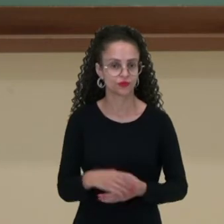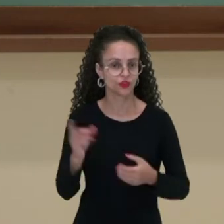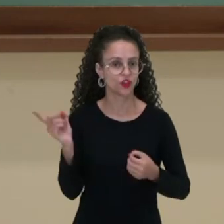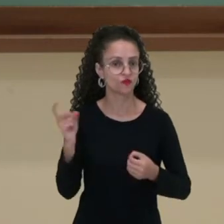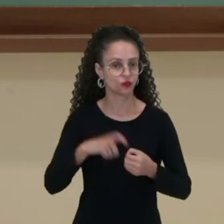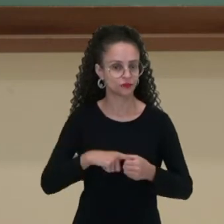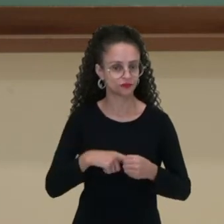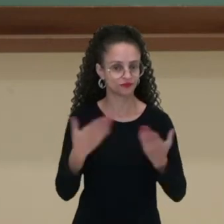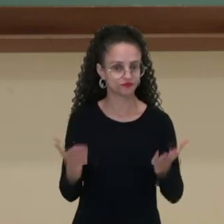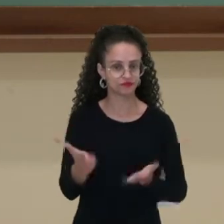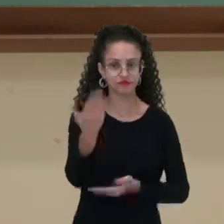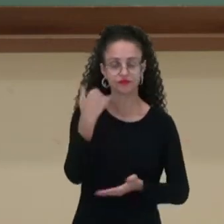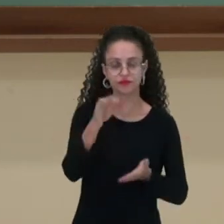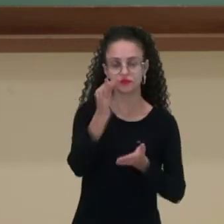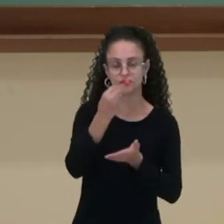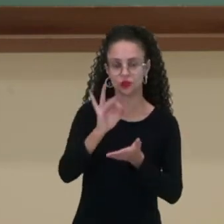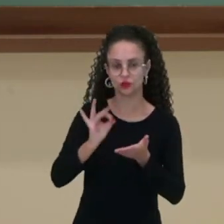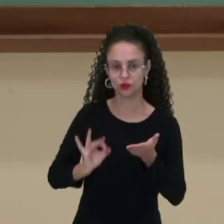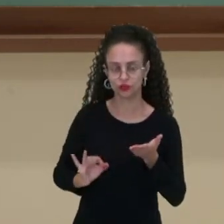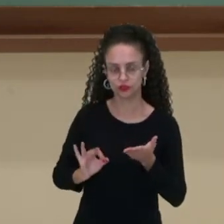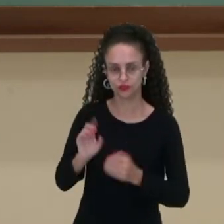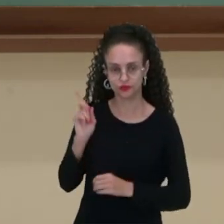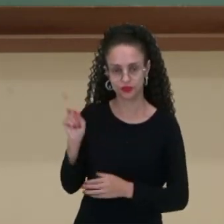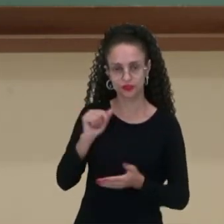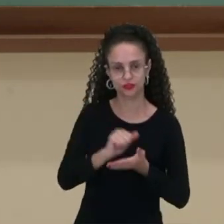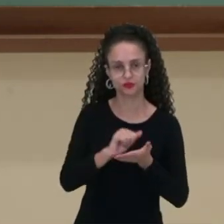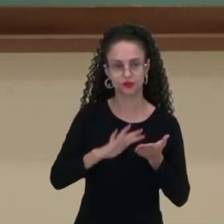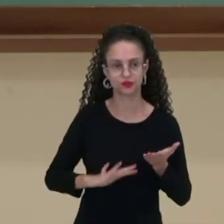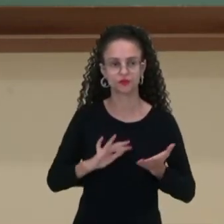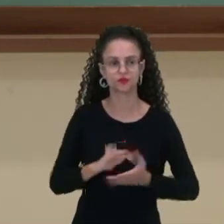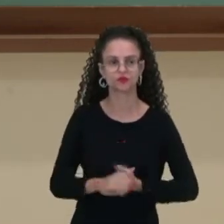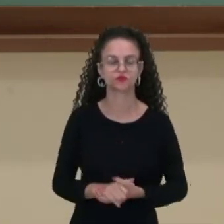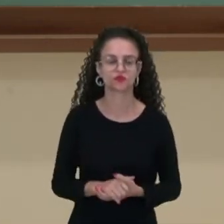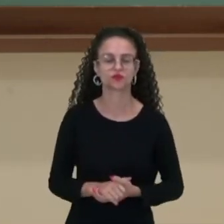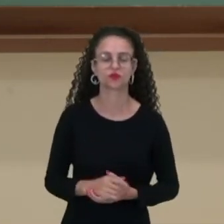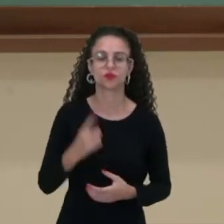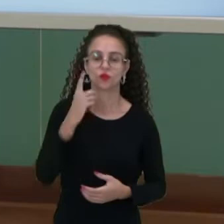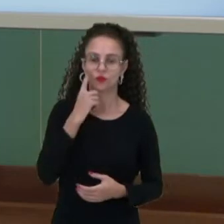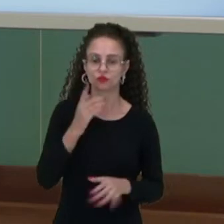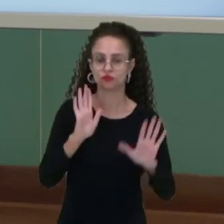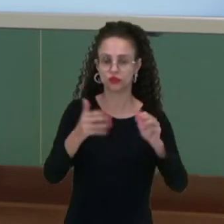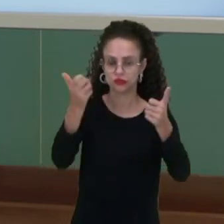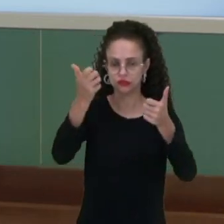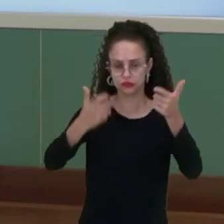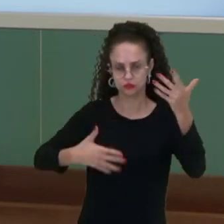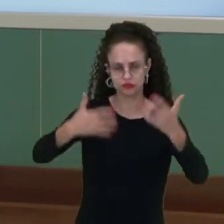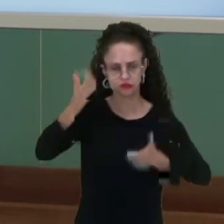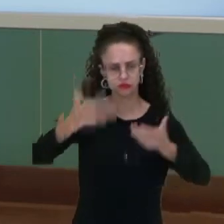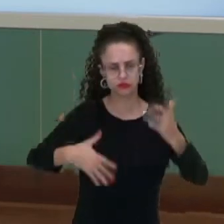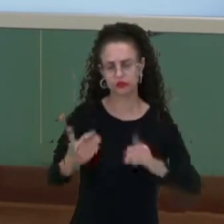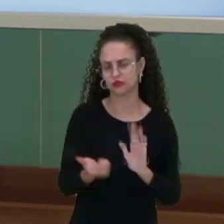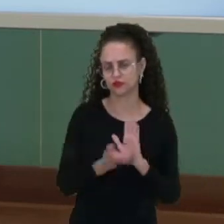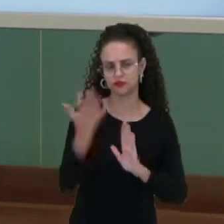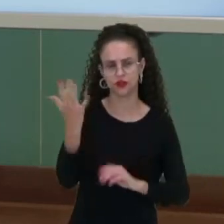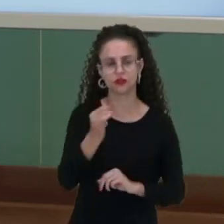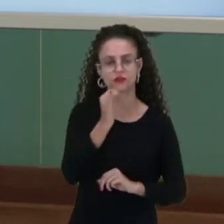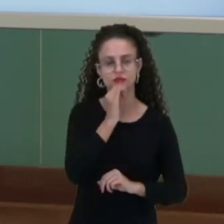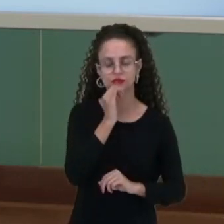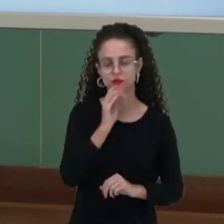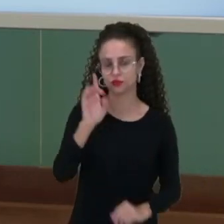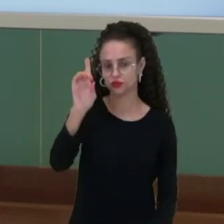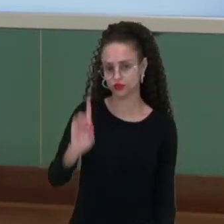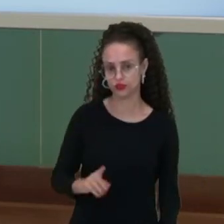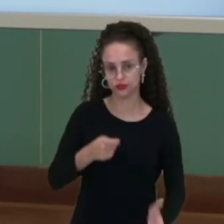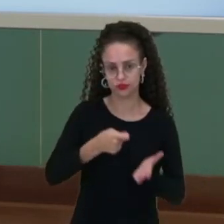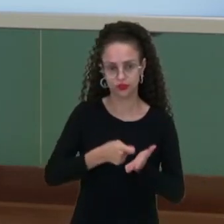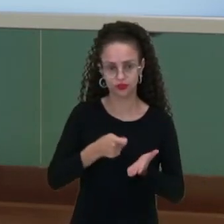Voltei. Bora lá, vamos corrigir esta junto conosco. Nós falamos sobre muitos exemplos de direitos e